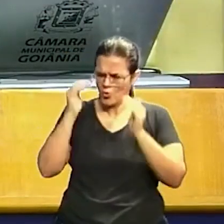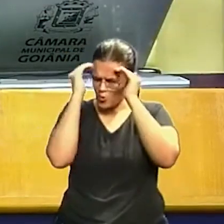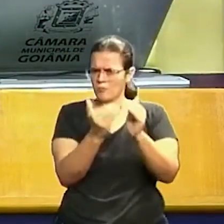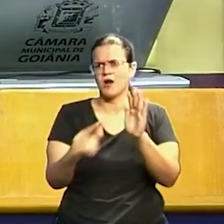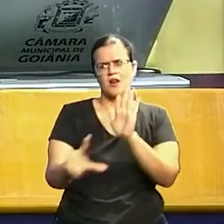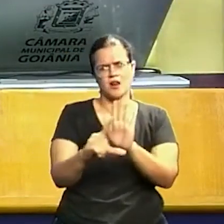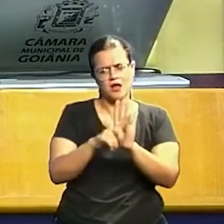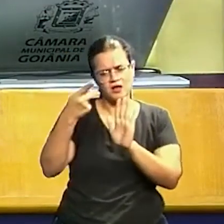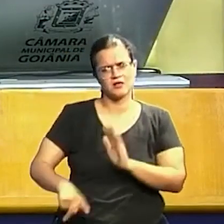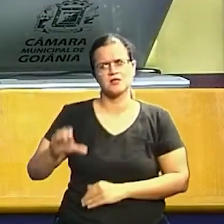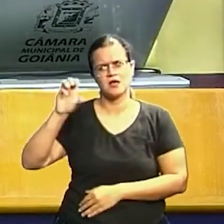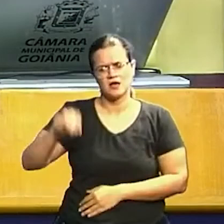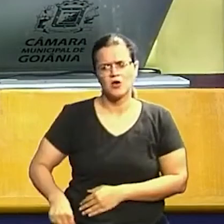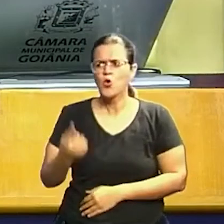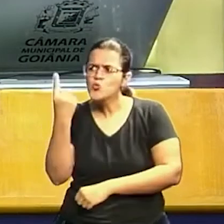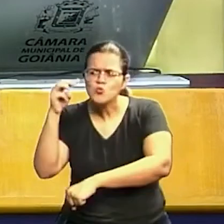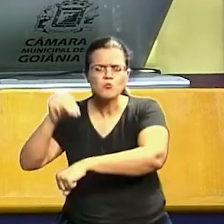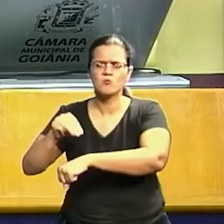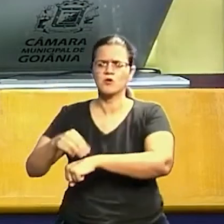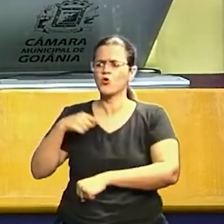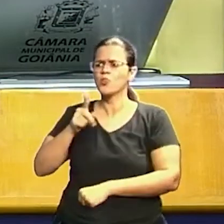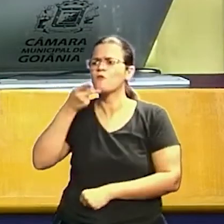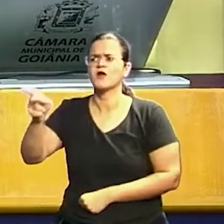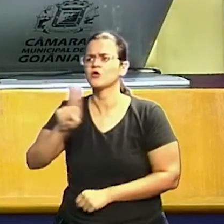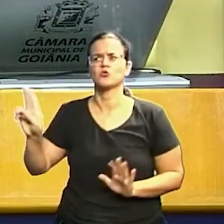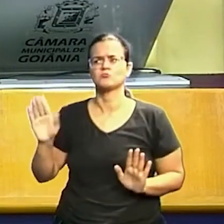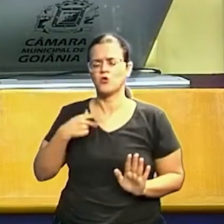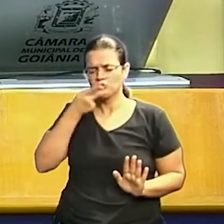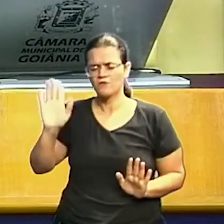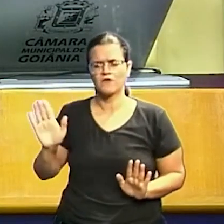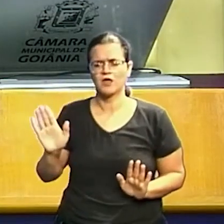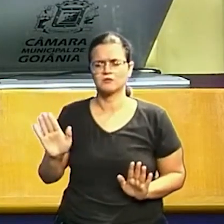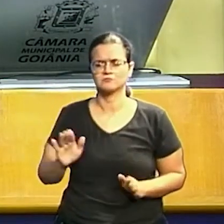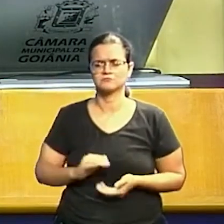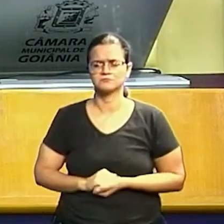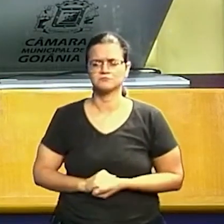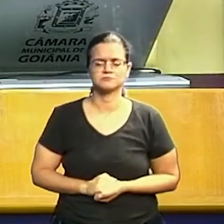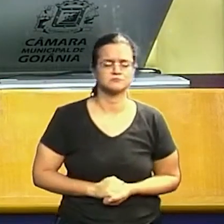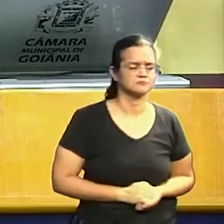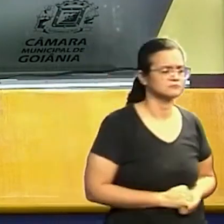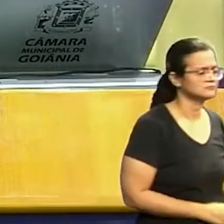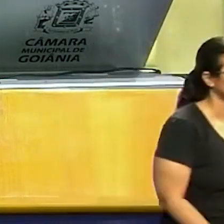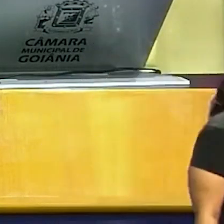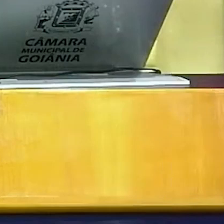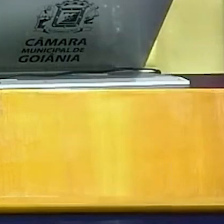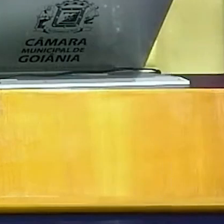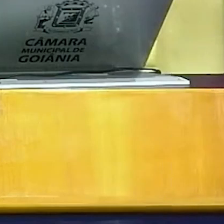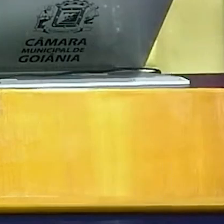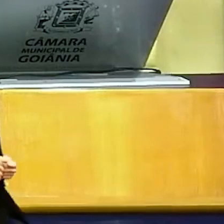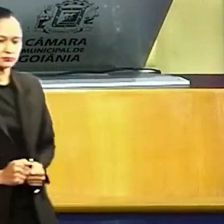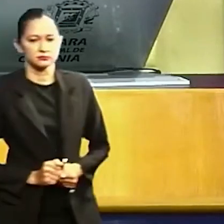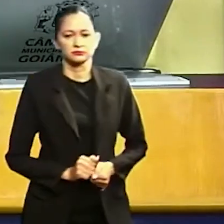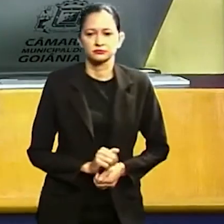cumprindo o regimento dessa casa. É 1 minuto. Eu não citei Vossa Excelência, não. Não, não. Vossa Excelência não vai fazer debate aqui,